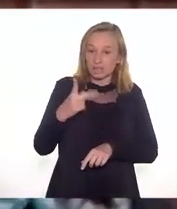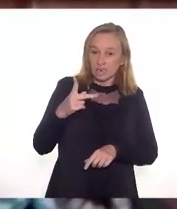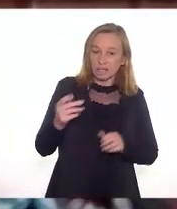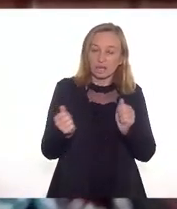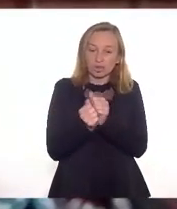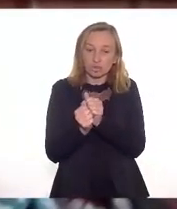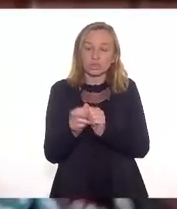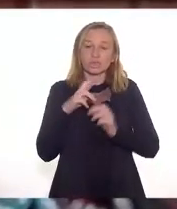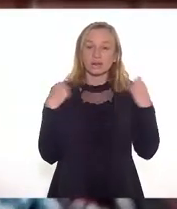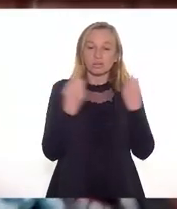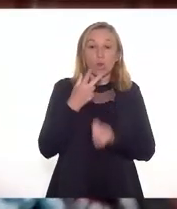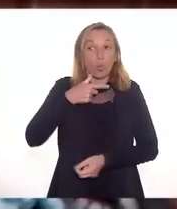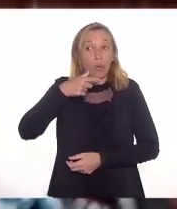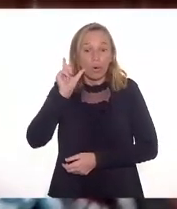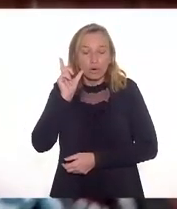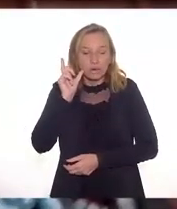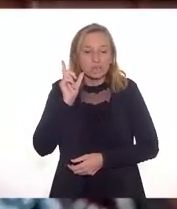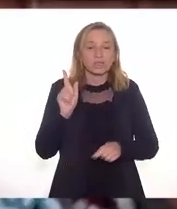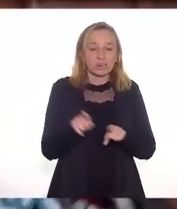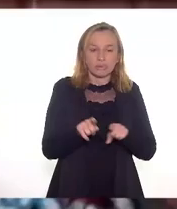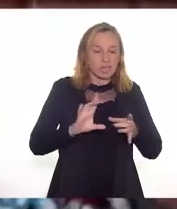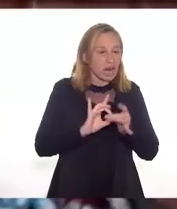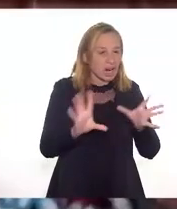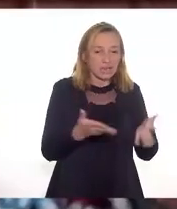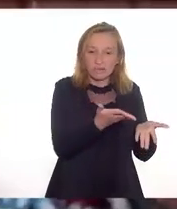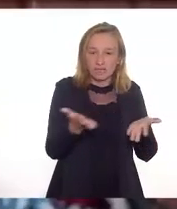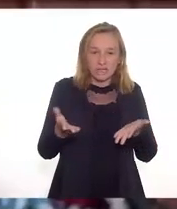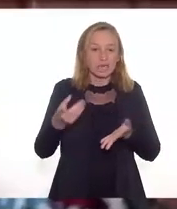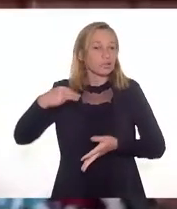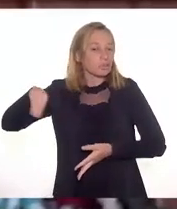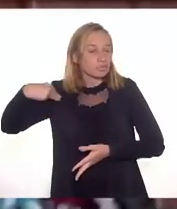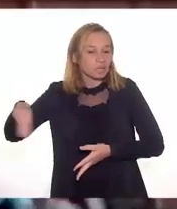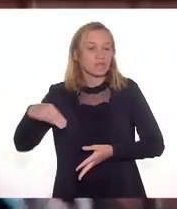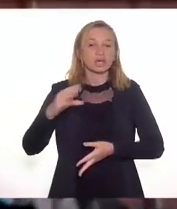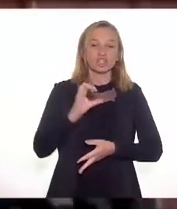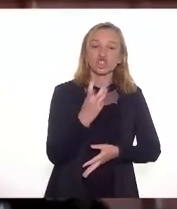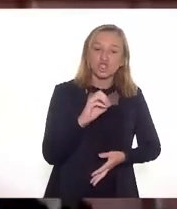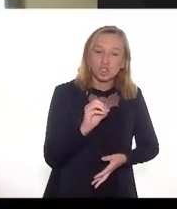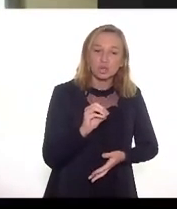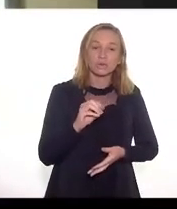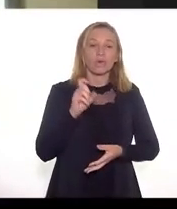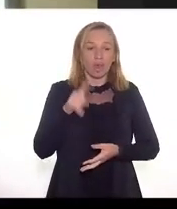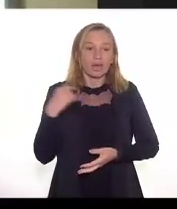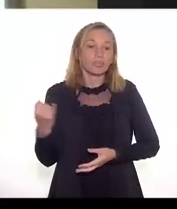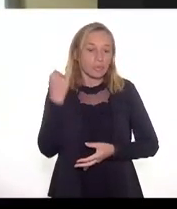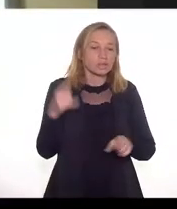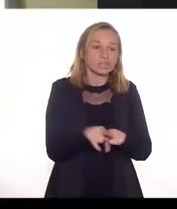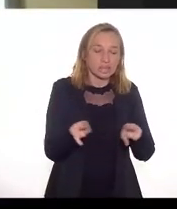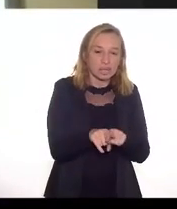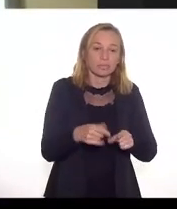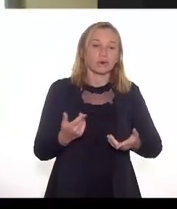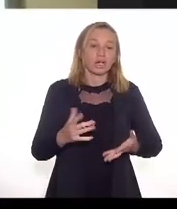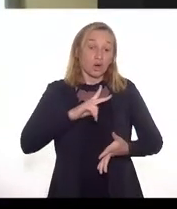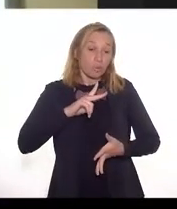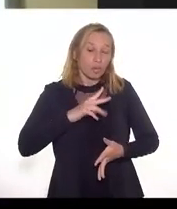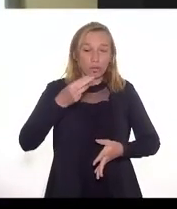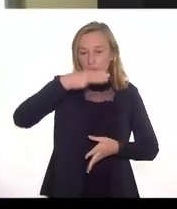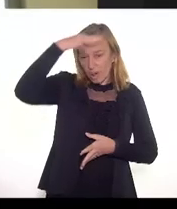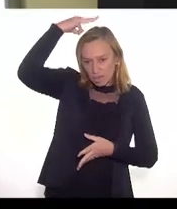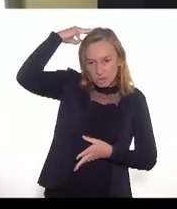dessa reunião ontem também, mas está aberto aqui, viu, Mink, Chico, né? Importante também, o próprio